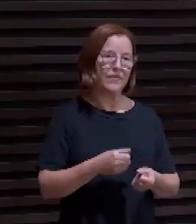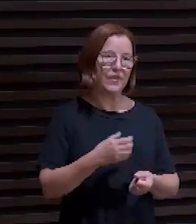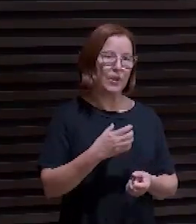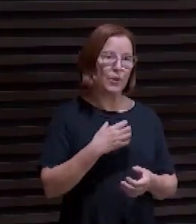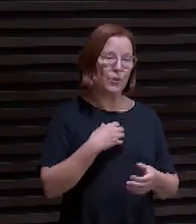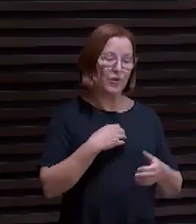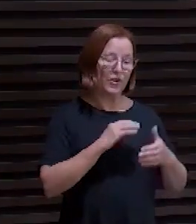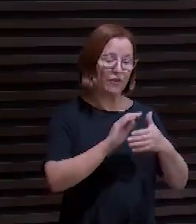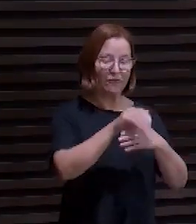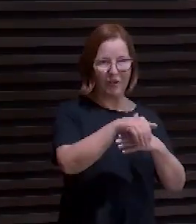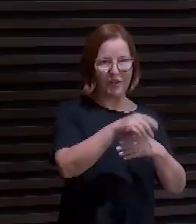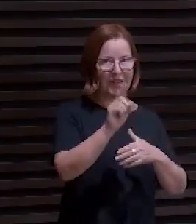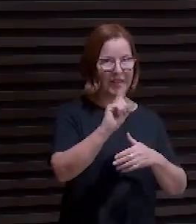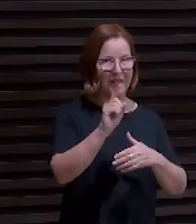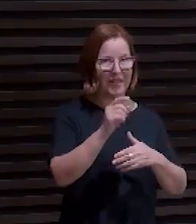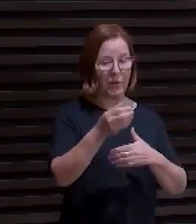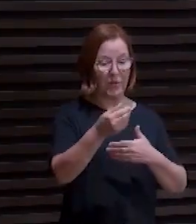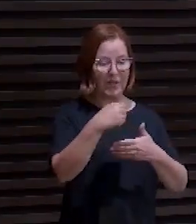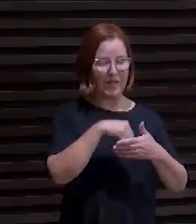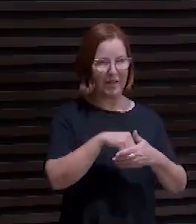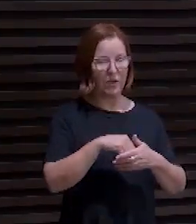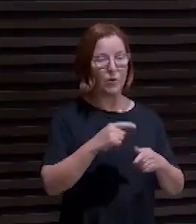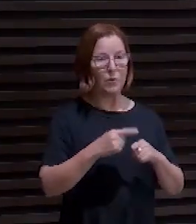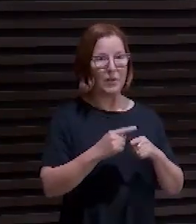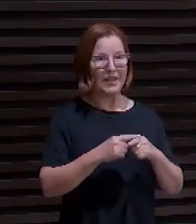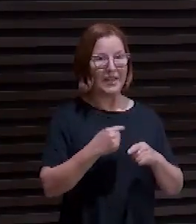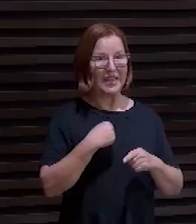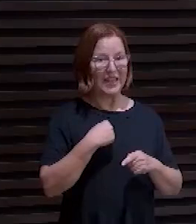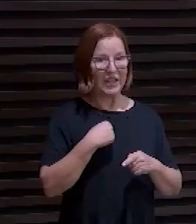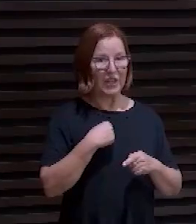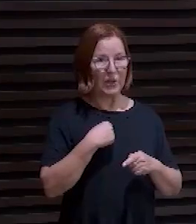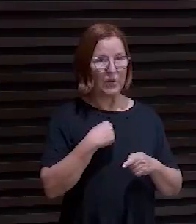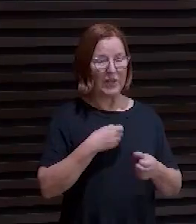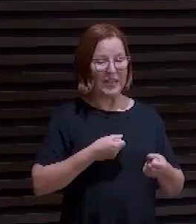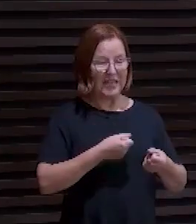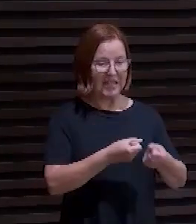interno. Porque eu sou tentado internamente.